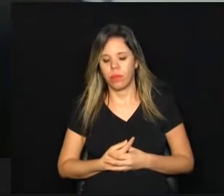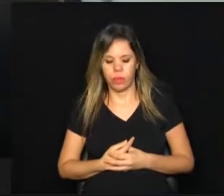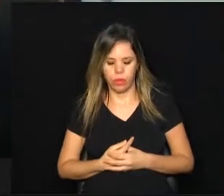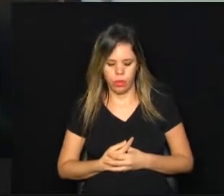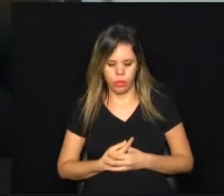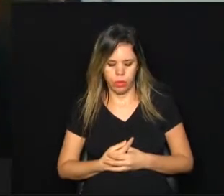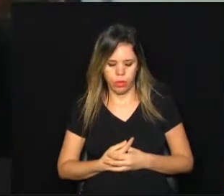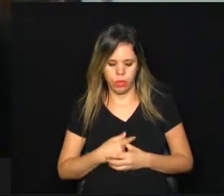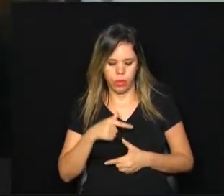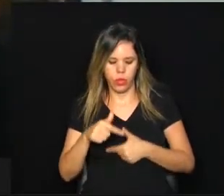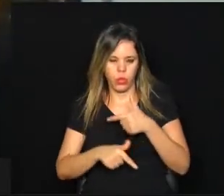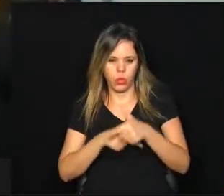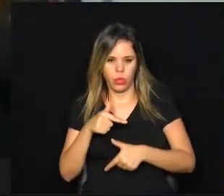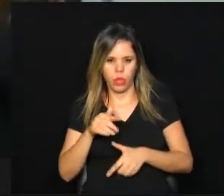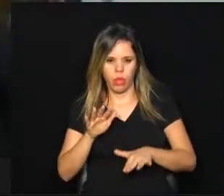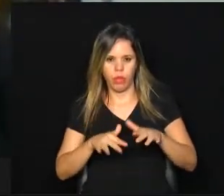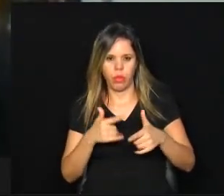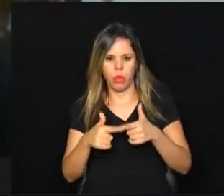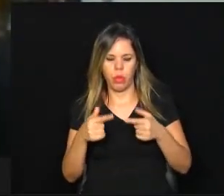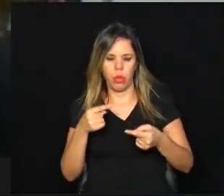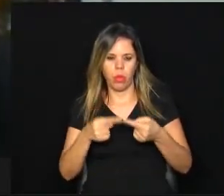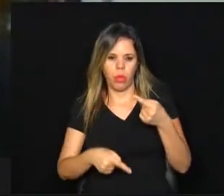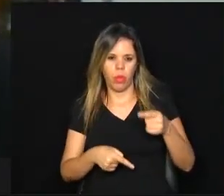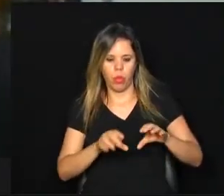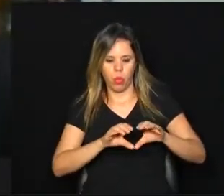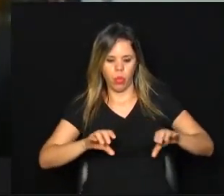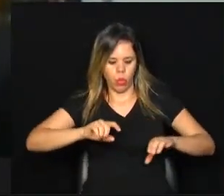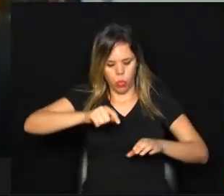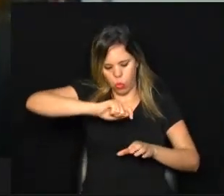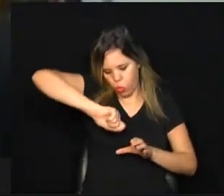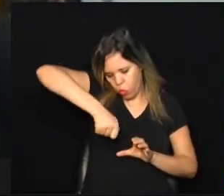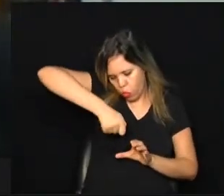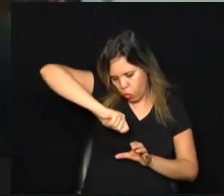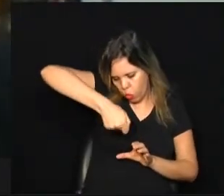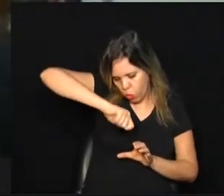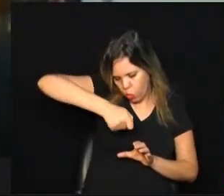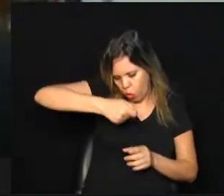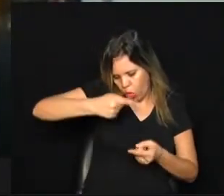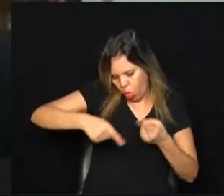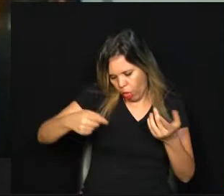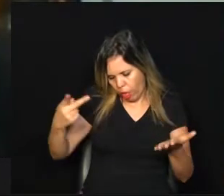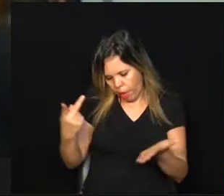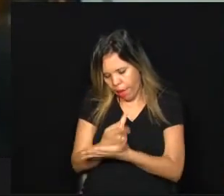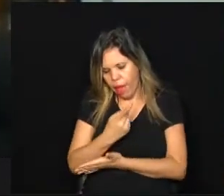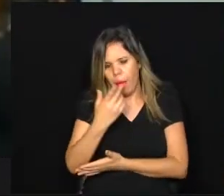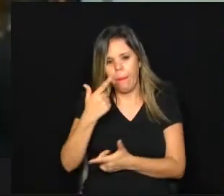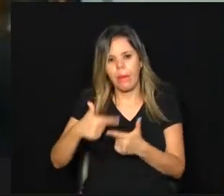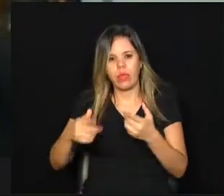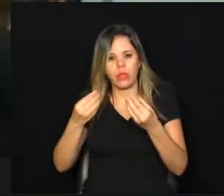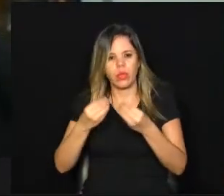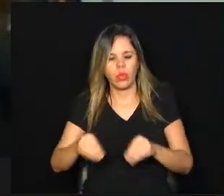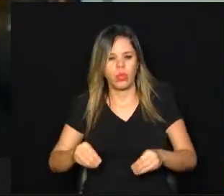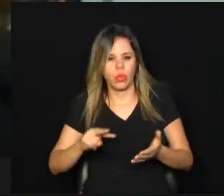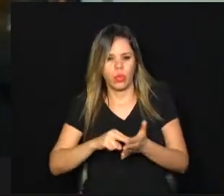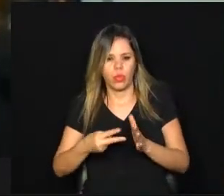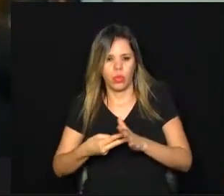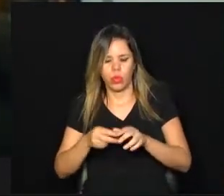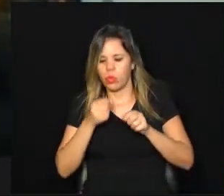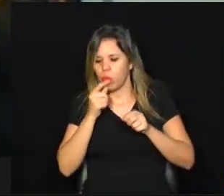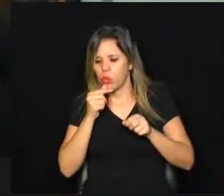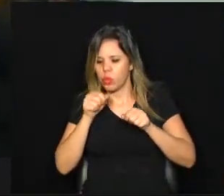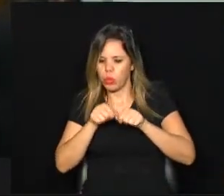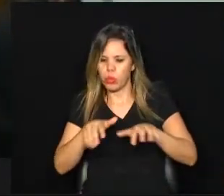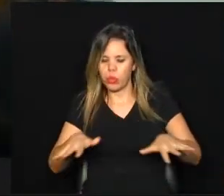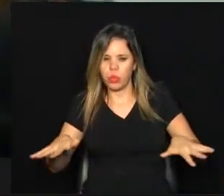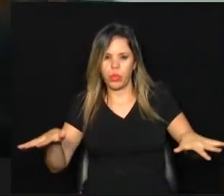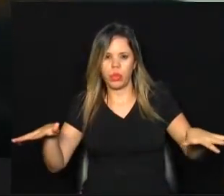uma operação equivocada na instalação de um registro, de uma ligação rede-lote, pode significar um vazamento